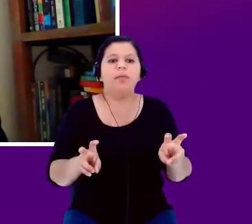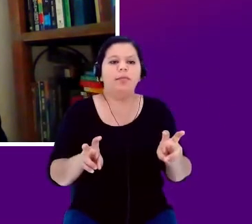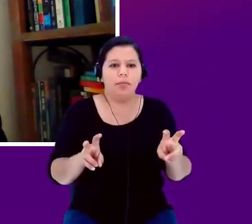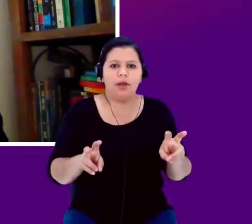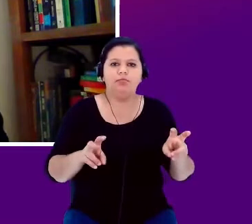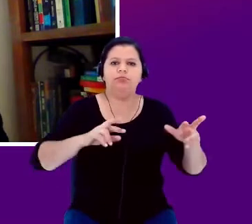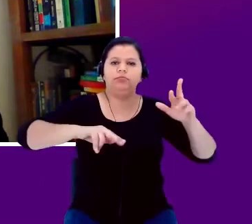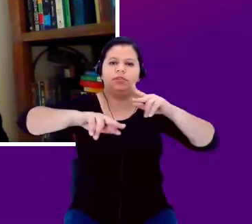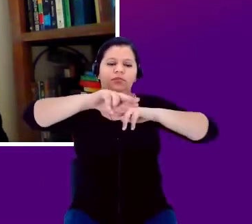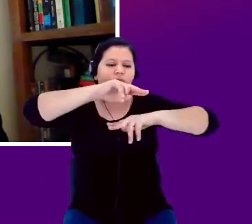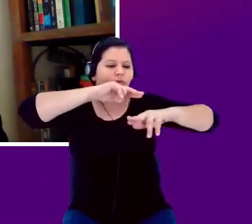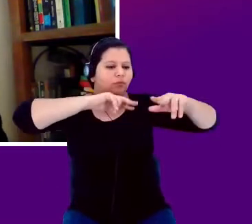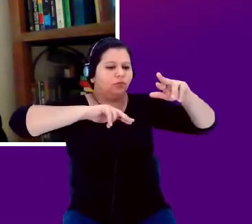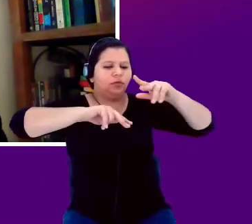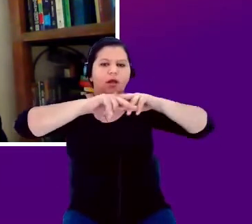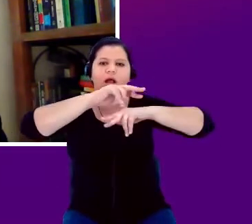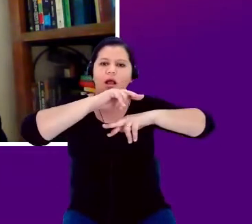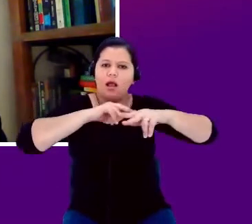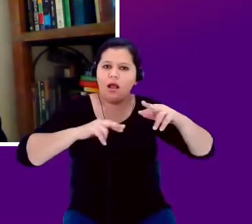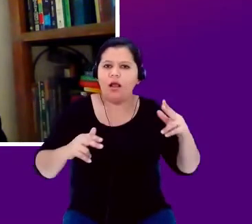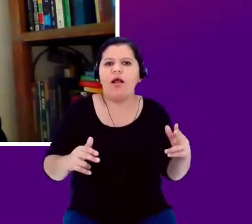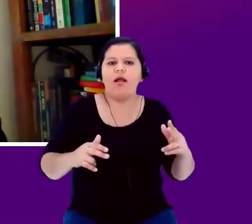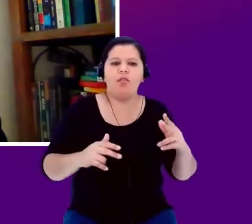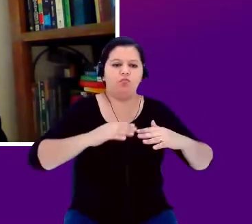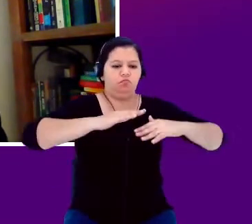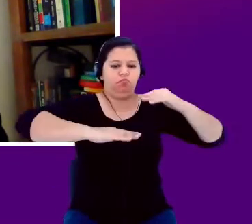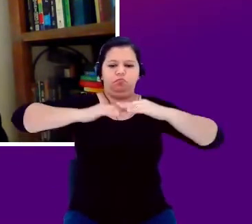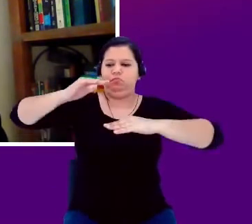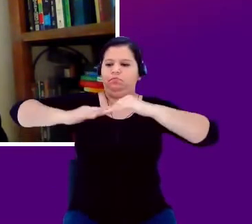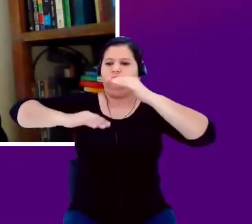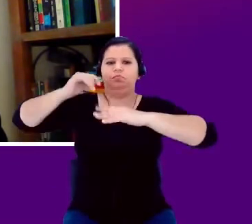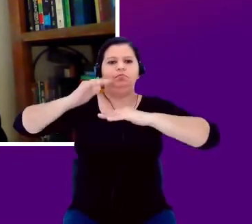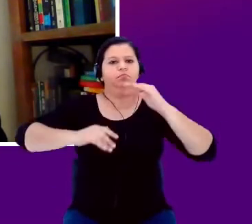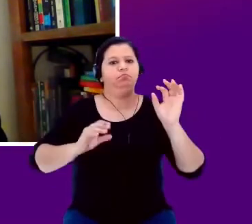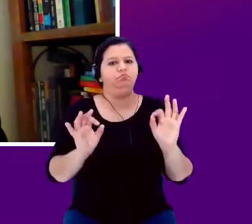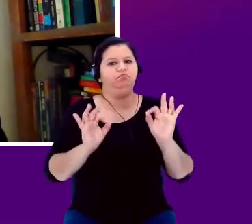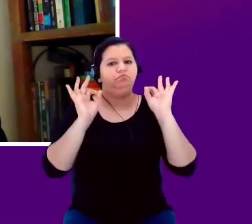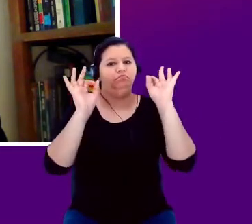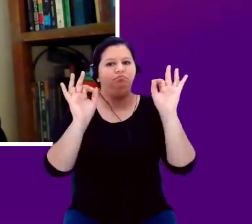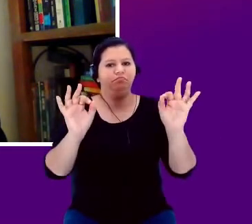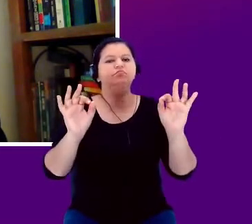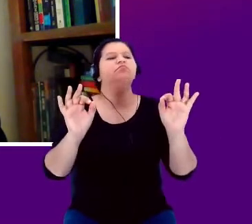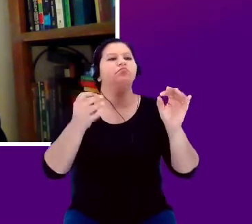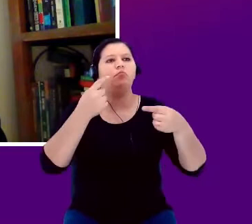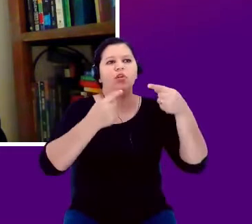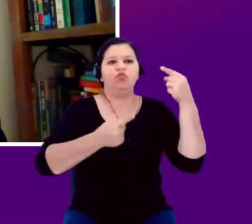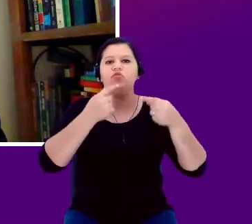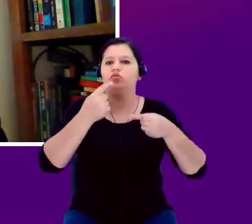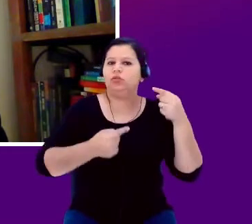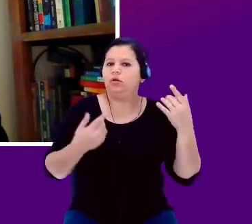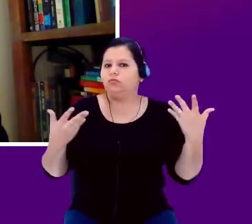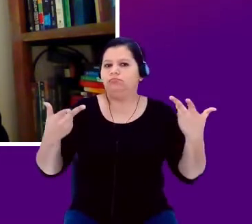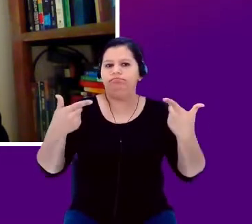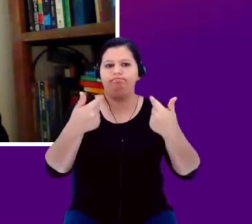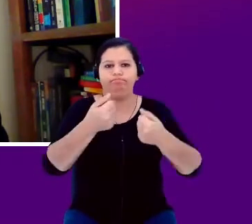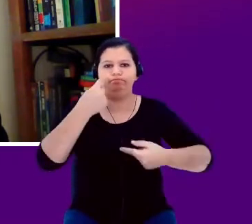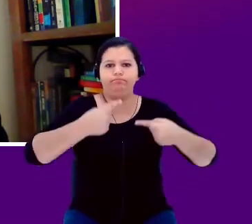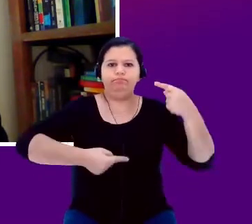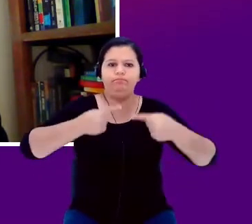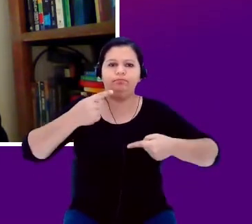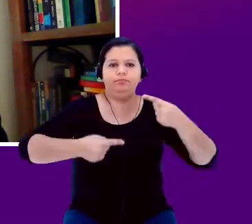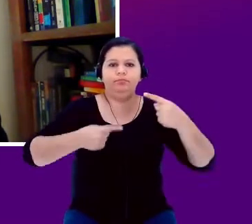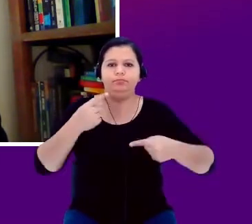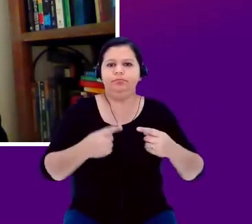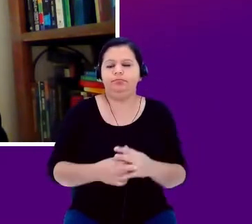diversificados e com grandes especialistas, né, um nível de discussão bastante aprofundado, realmente